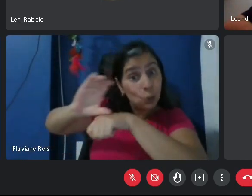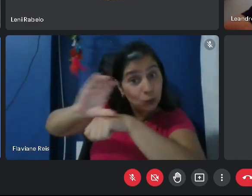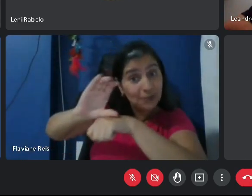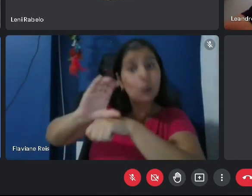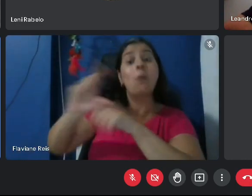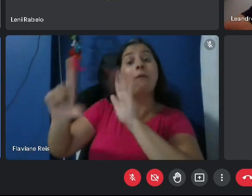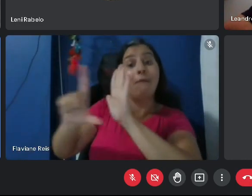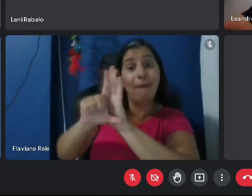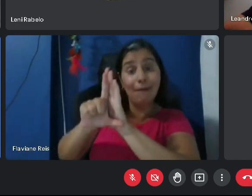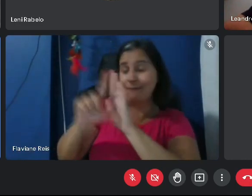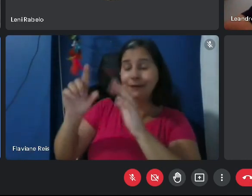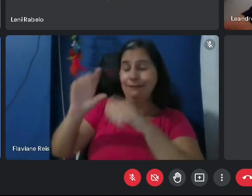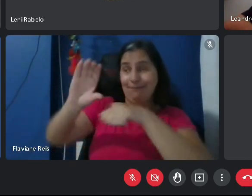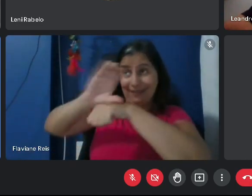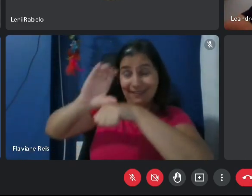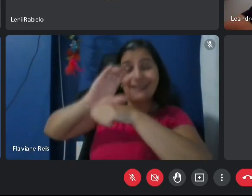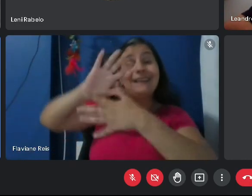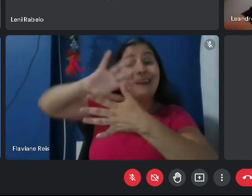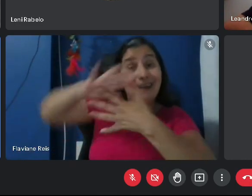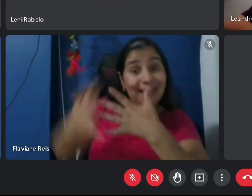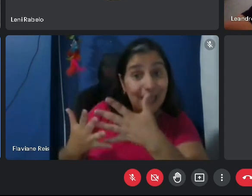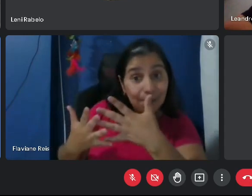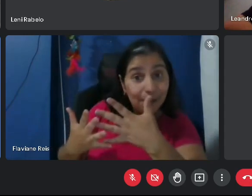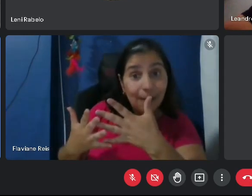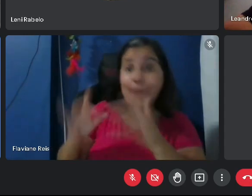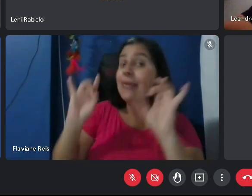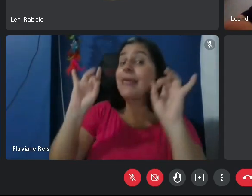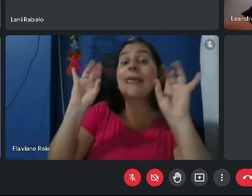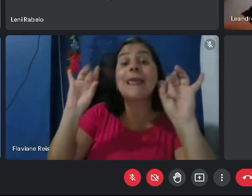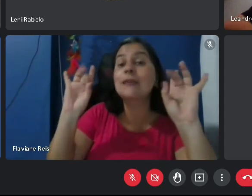e ter esse objetivo dentro da Constituição,